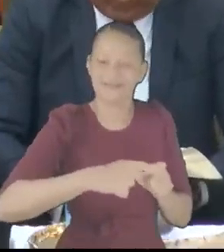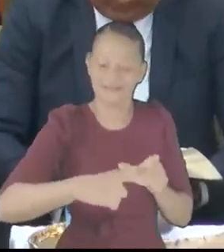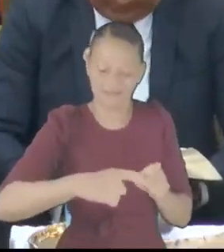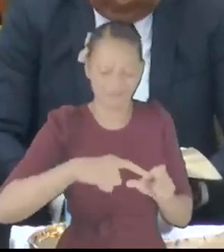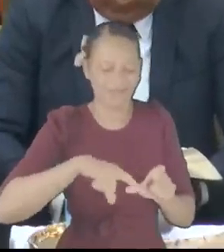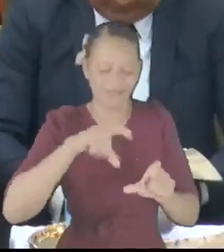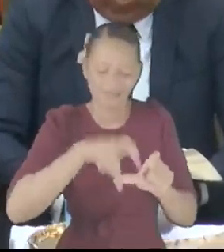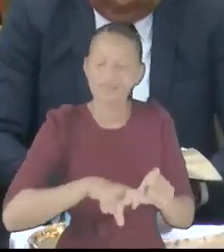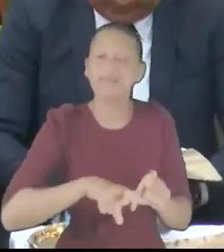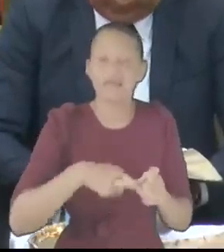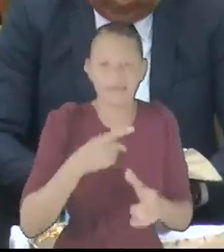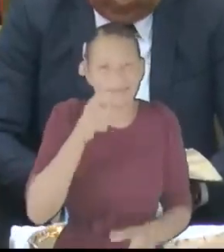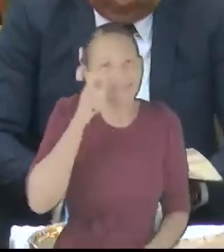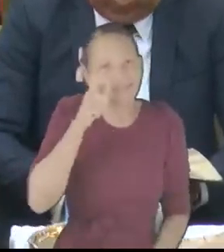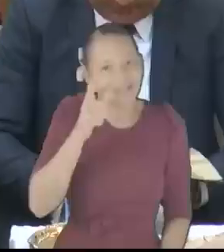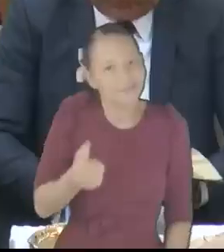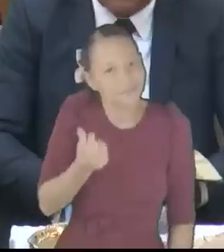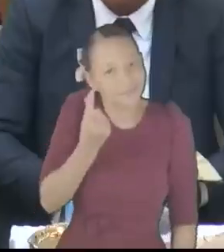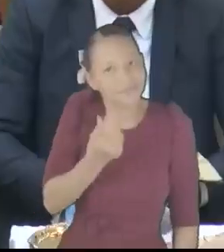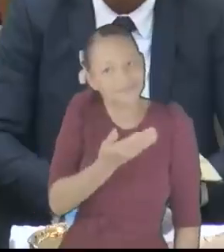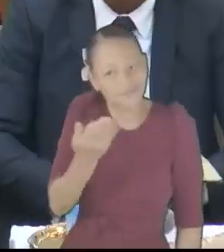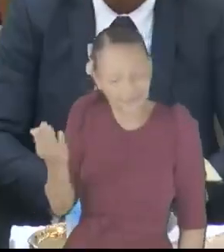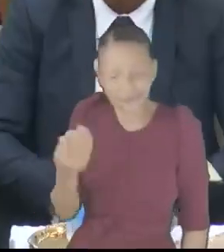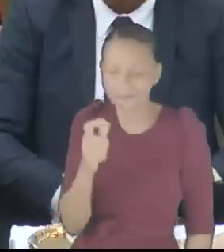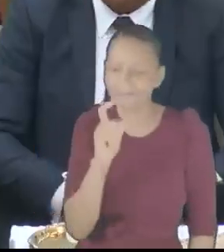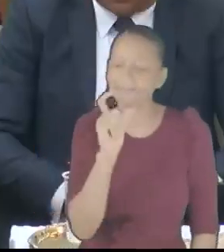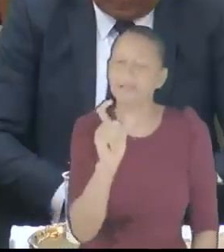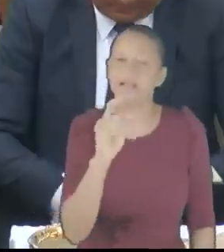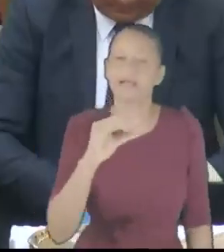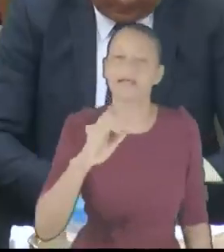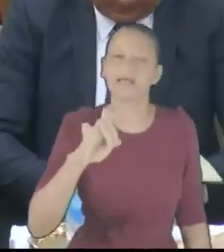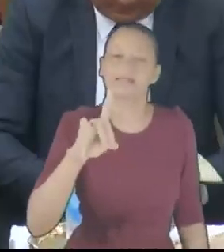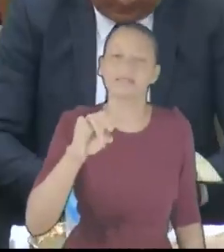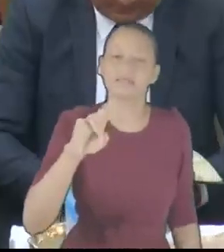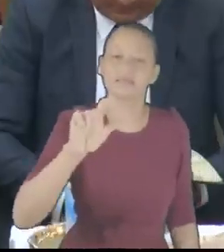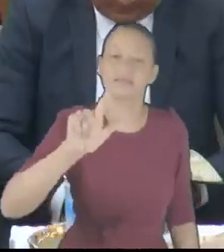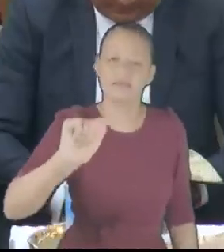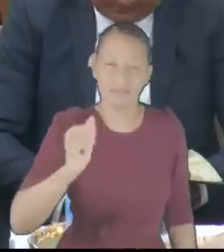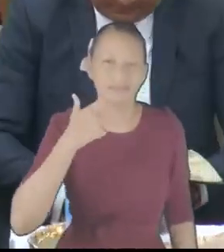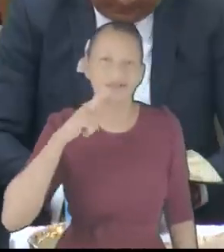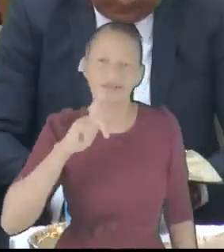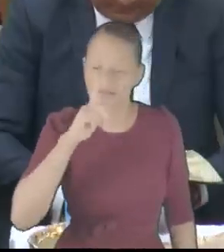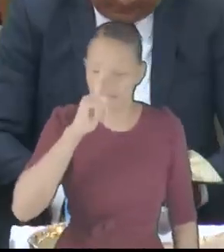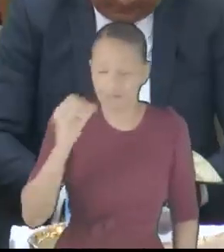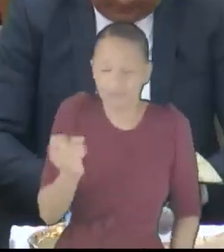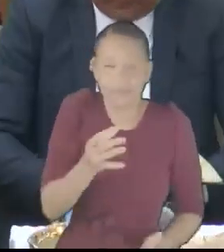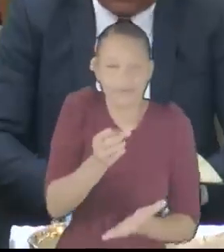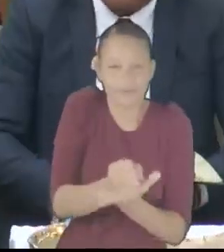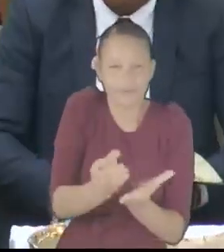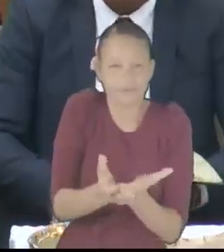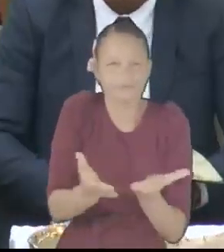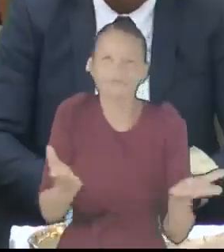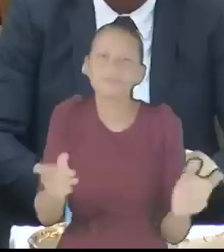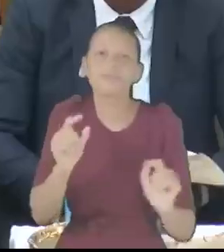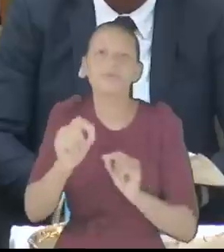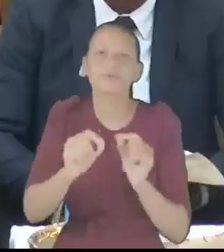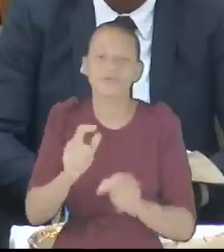promissória. É interessante que a palavra cédula, no grego do Novo Testamento,